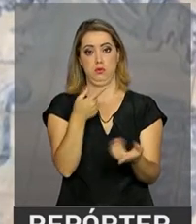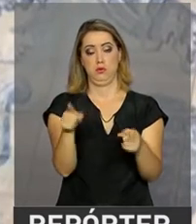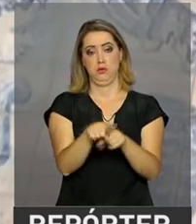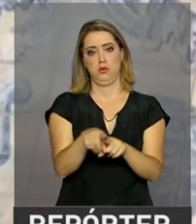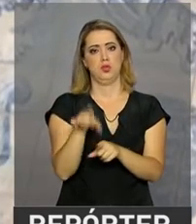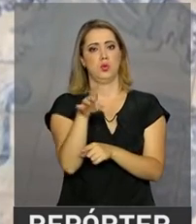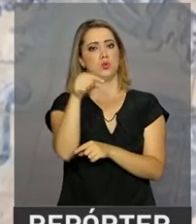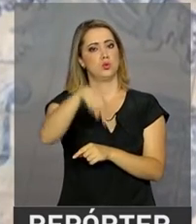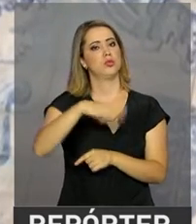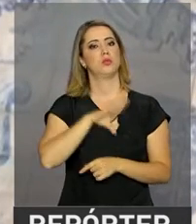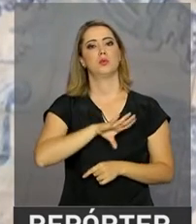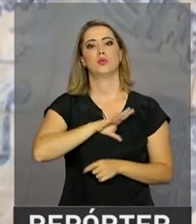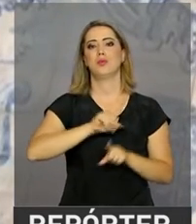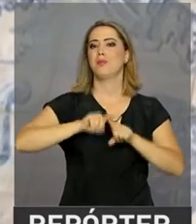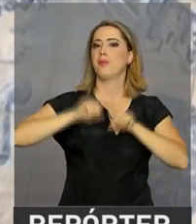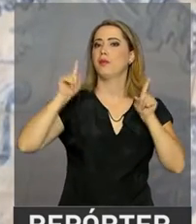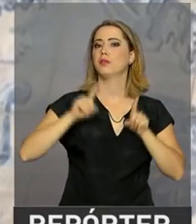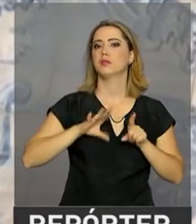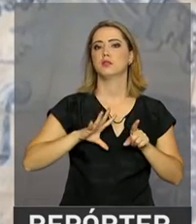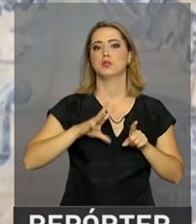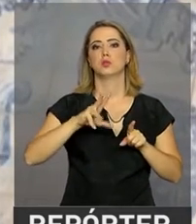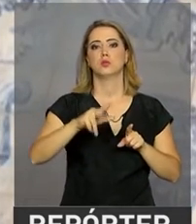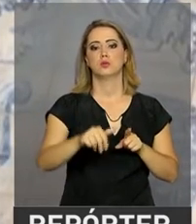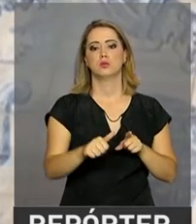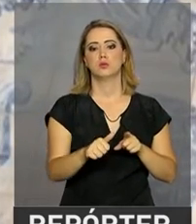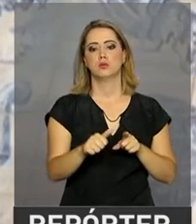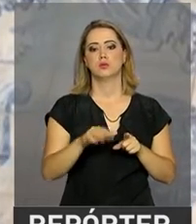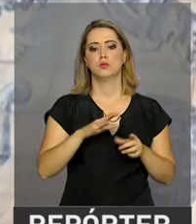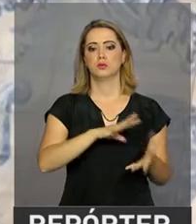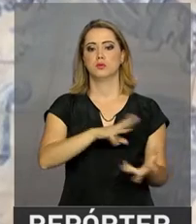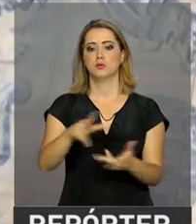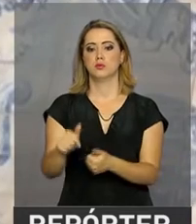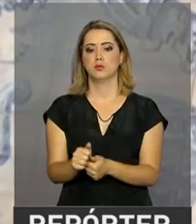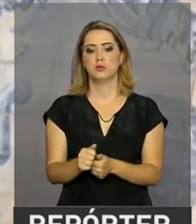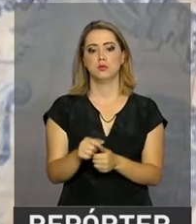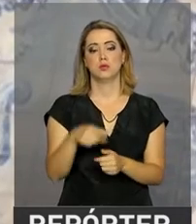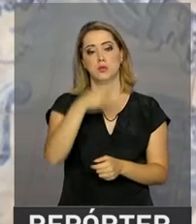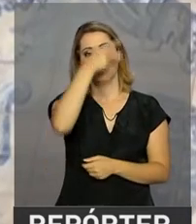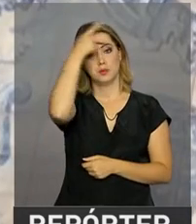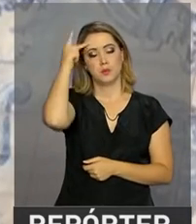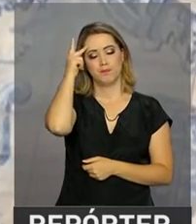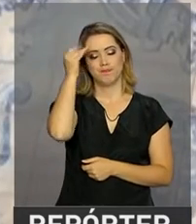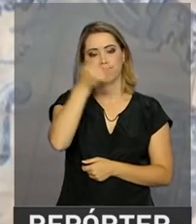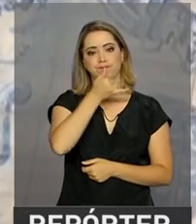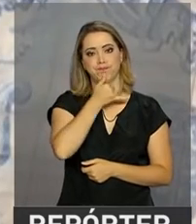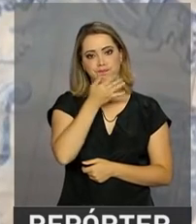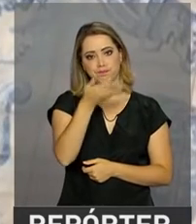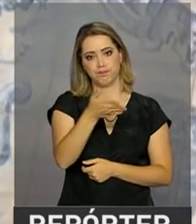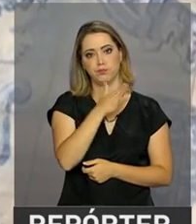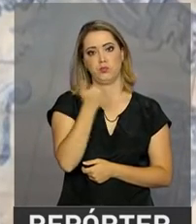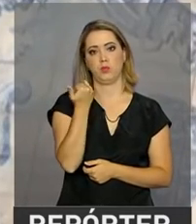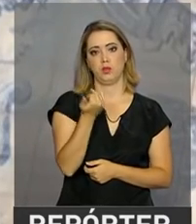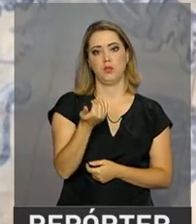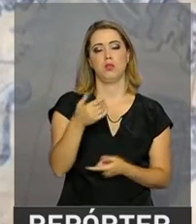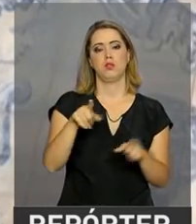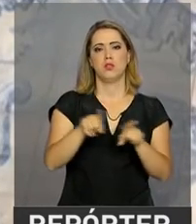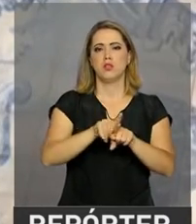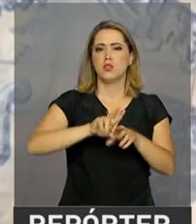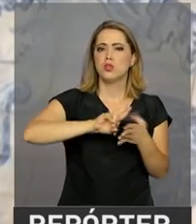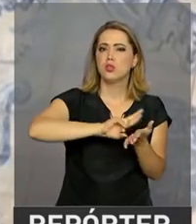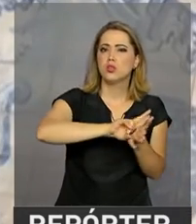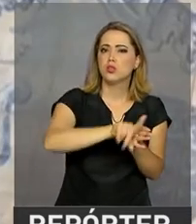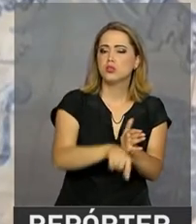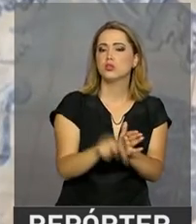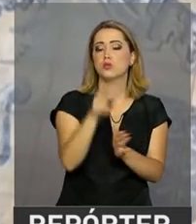apenas aqui em portugal mas também no mundo entre os que lamentaram a morte do líder estão jean claude juncker eo presidente